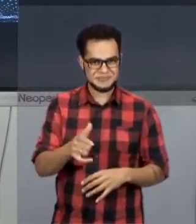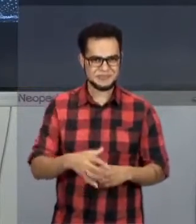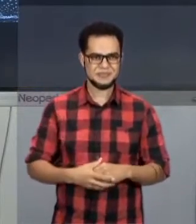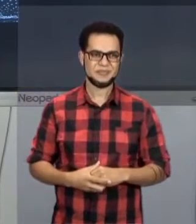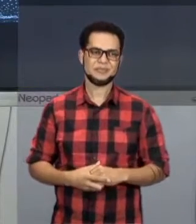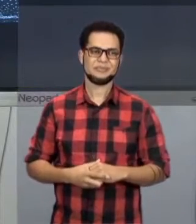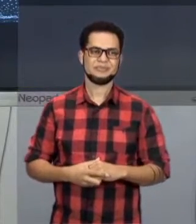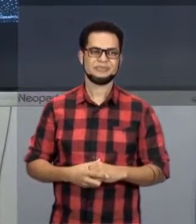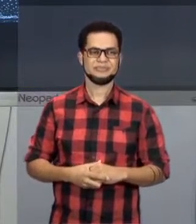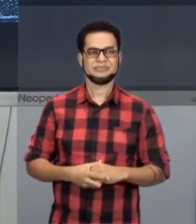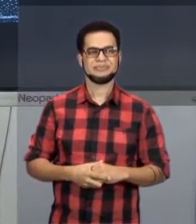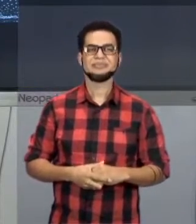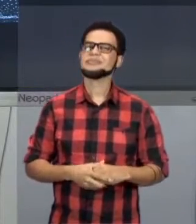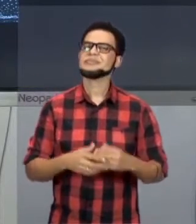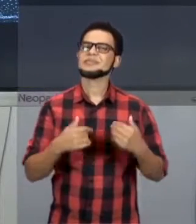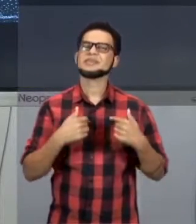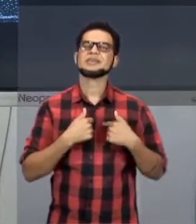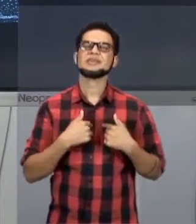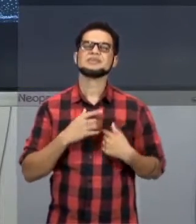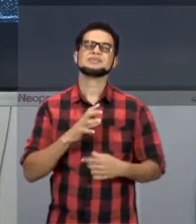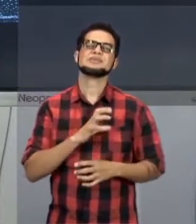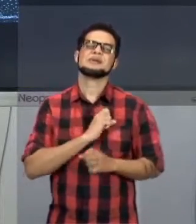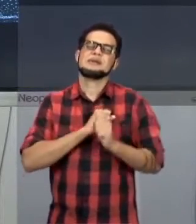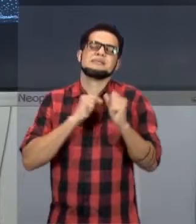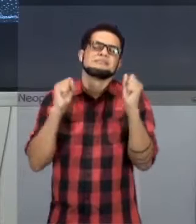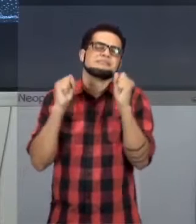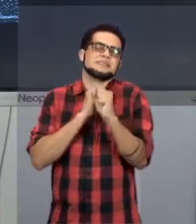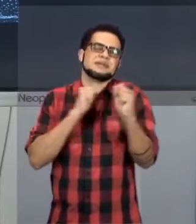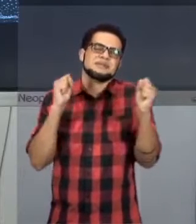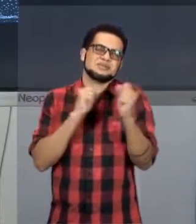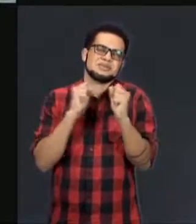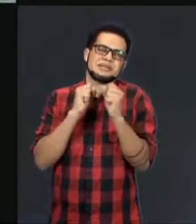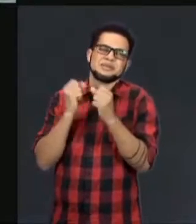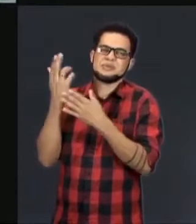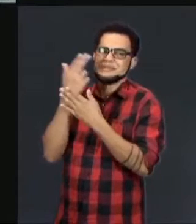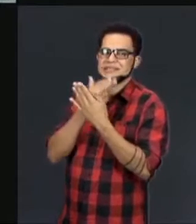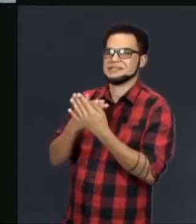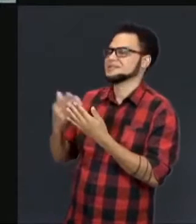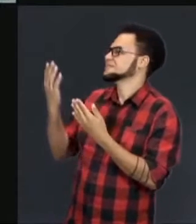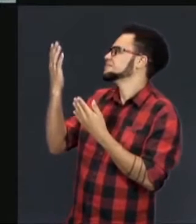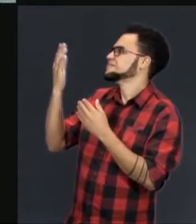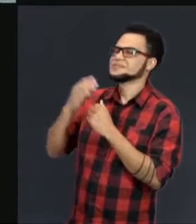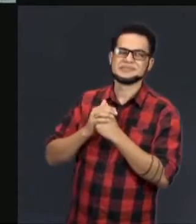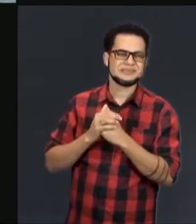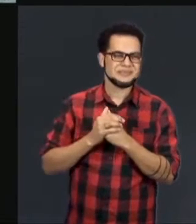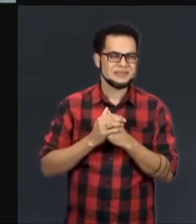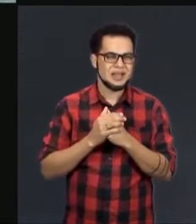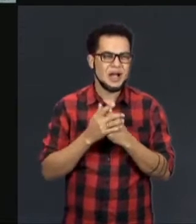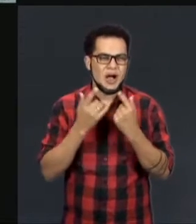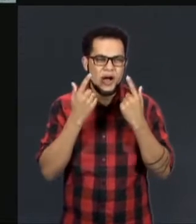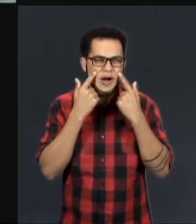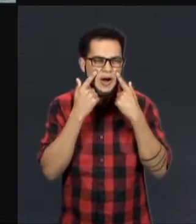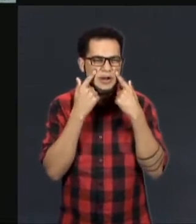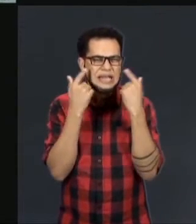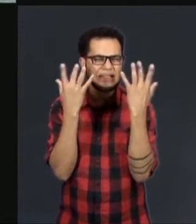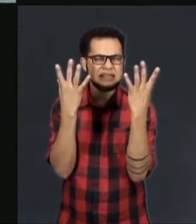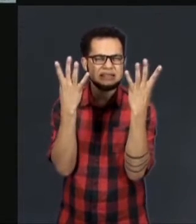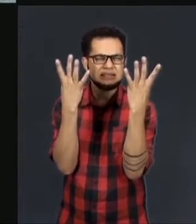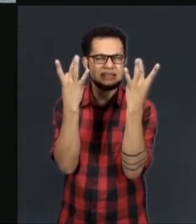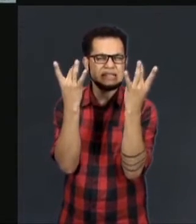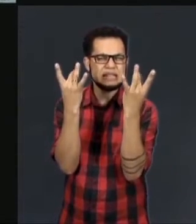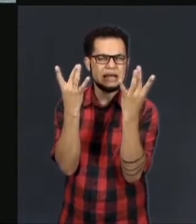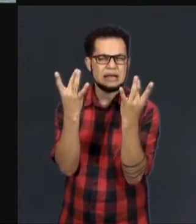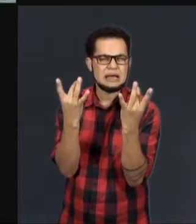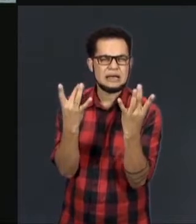Eu sou apaixonada com esse desenho. Olha a riqueza de detalhes destes